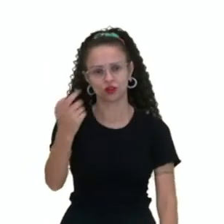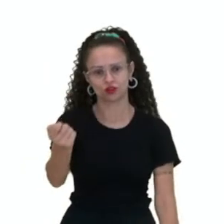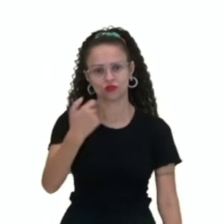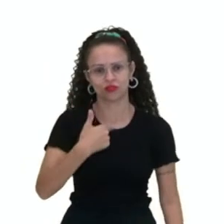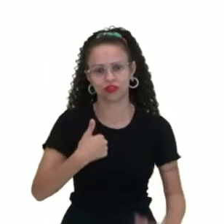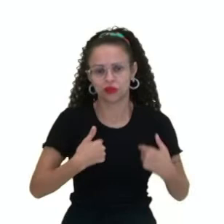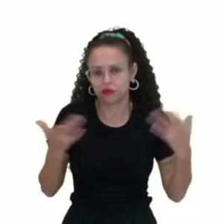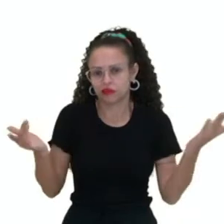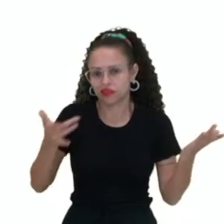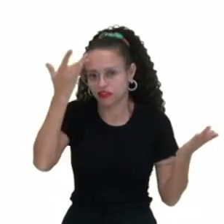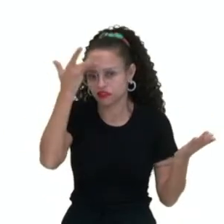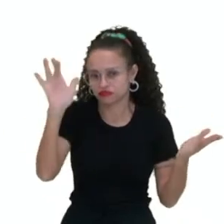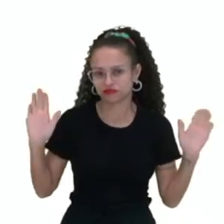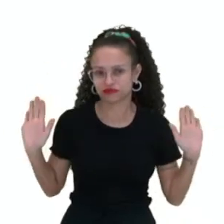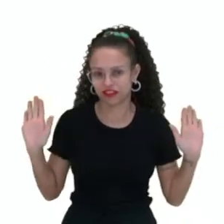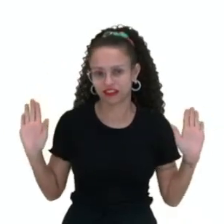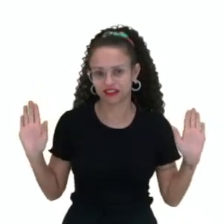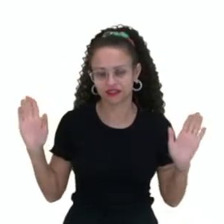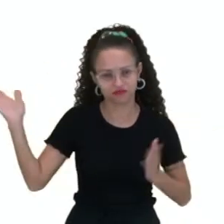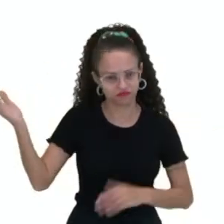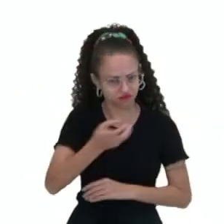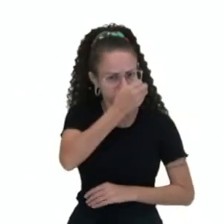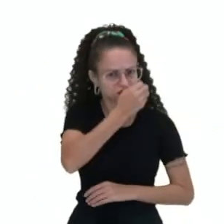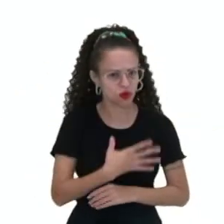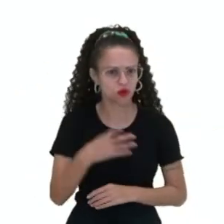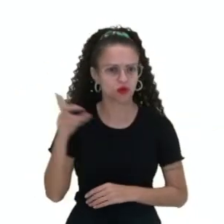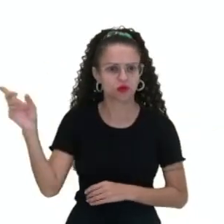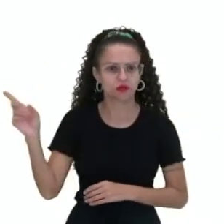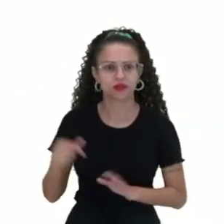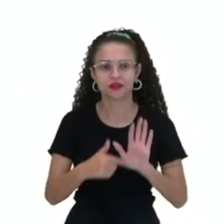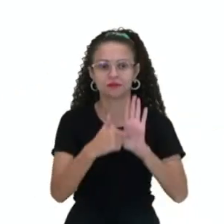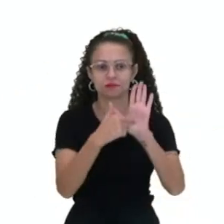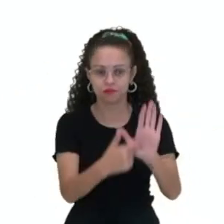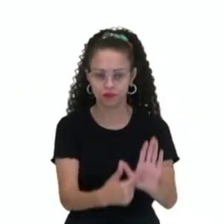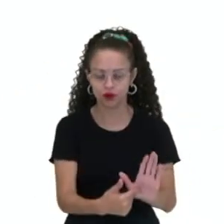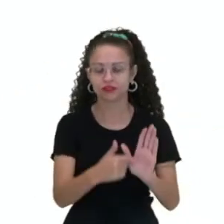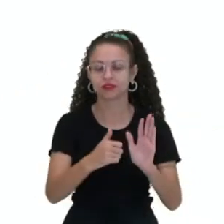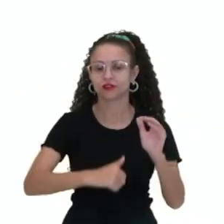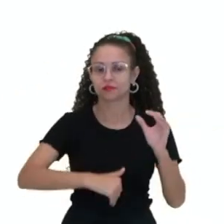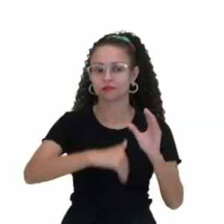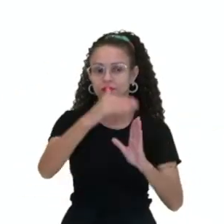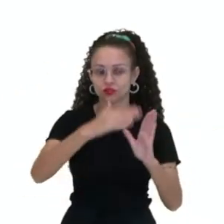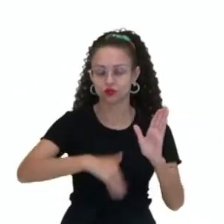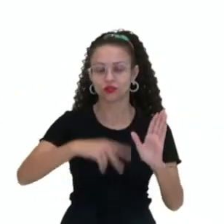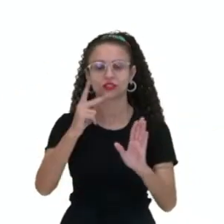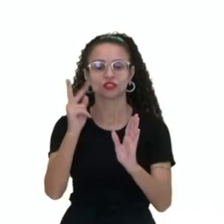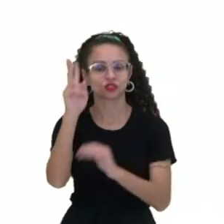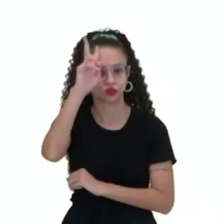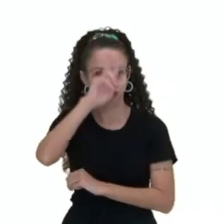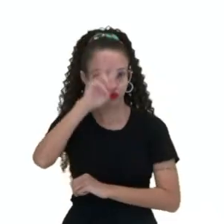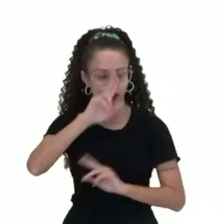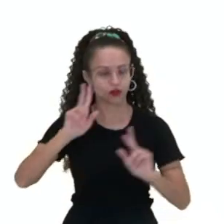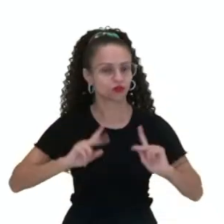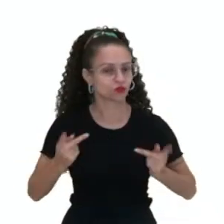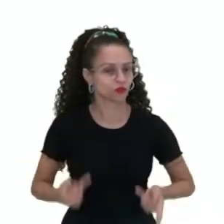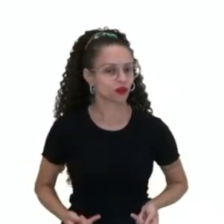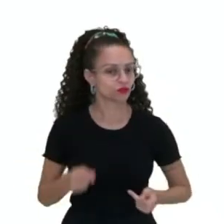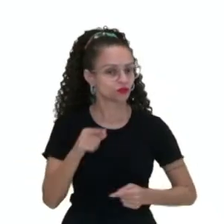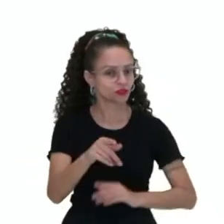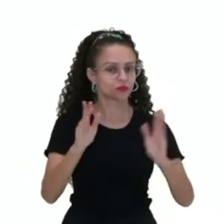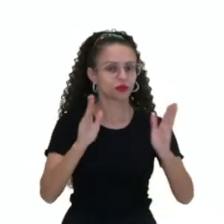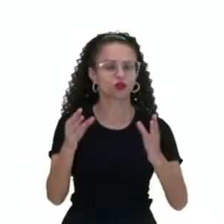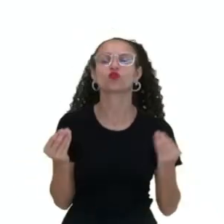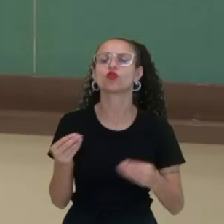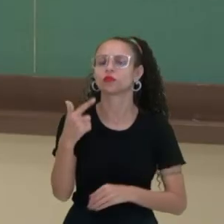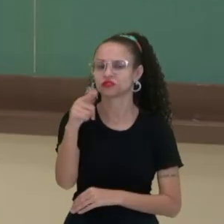já sei aqueles desenhos de palitinho, só por aí. Demonstram as pinturas a história dos seres humanos desse período. Como que eles não